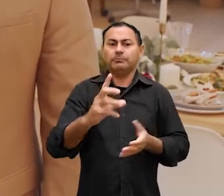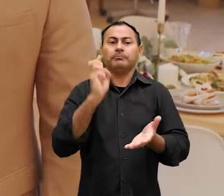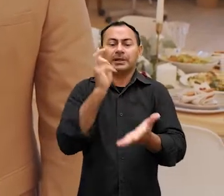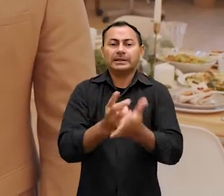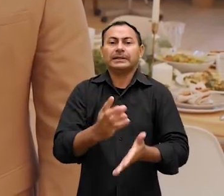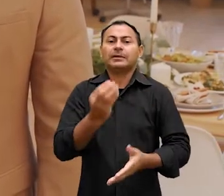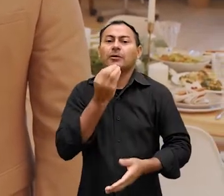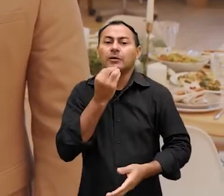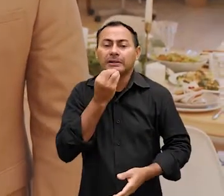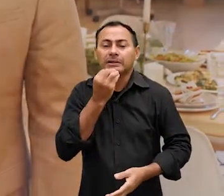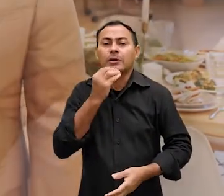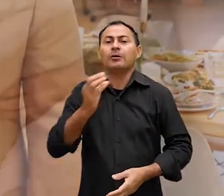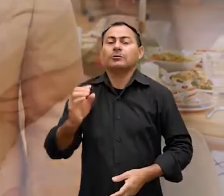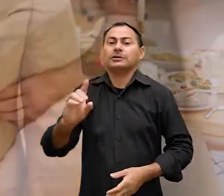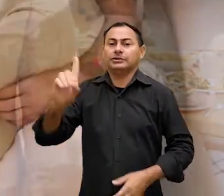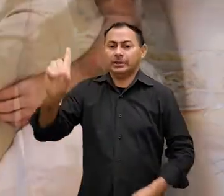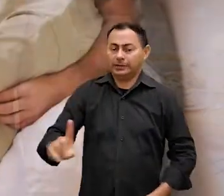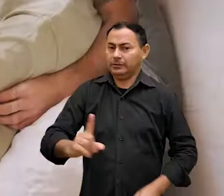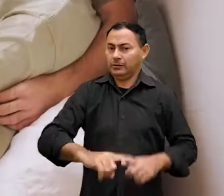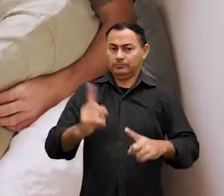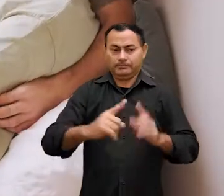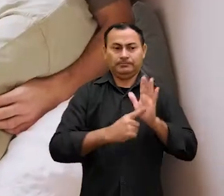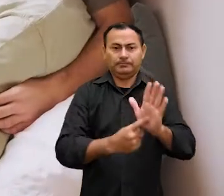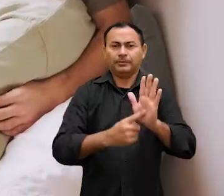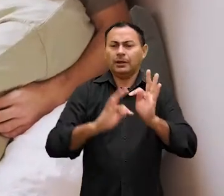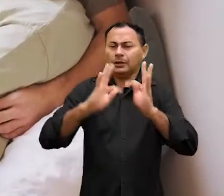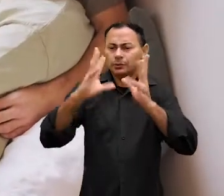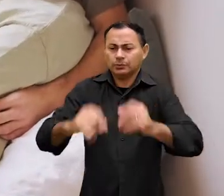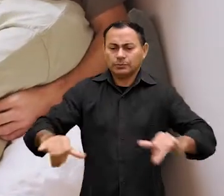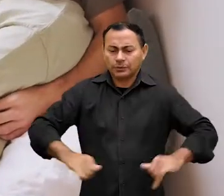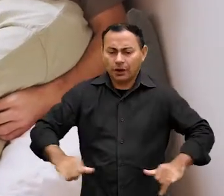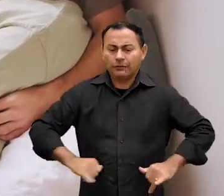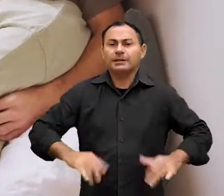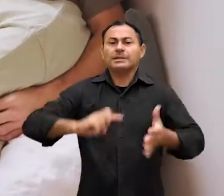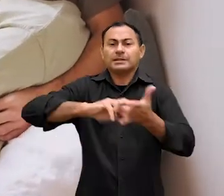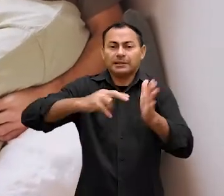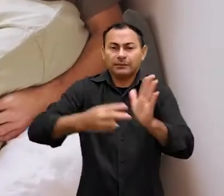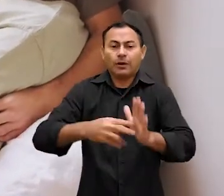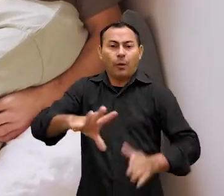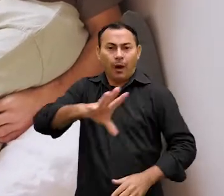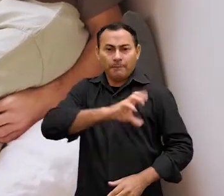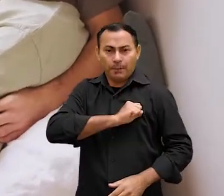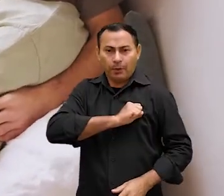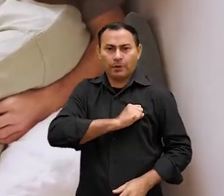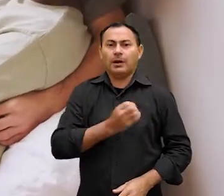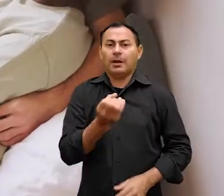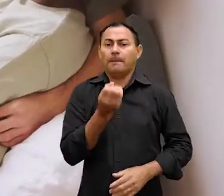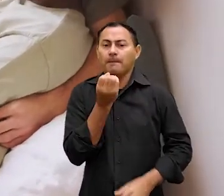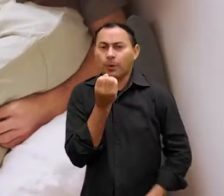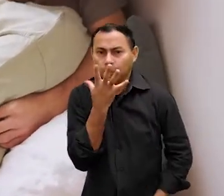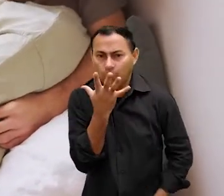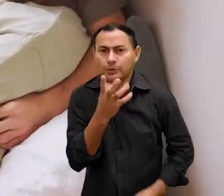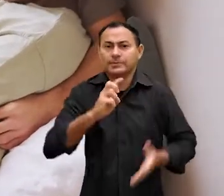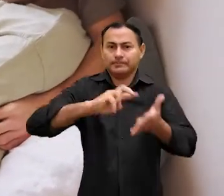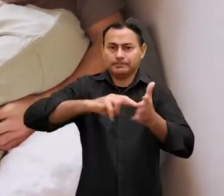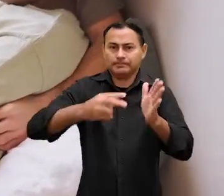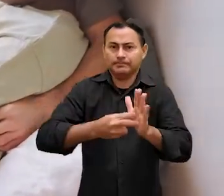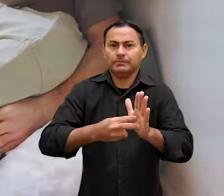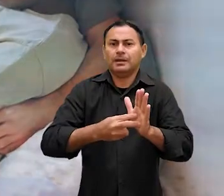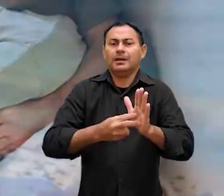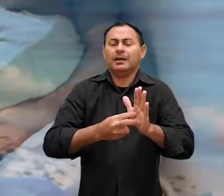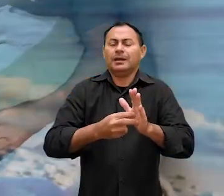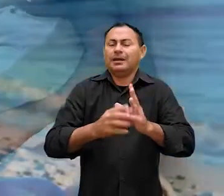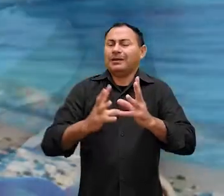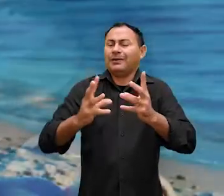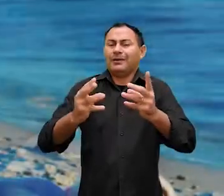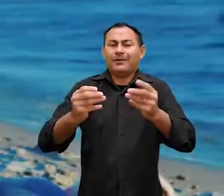para fazê-lo. É isso que a expressão "tudo sofre" significa. O amor é bondoso, quer dizer, é doce,